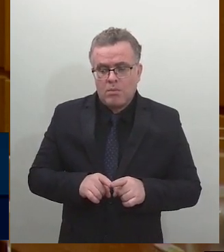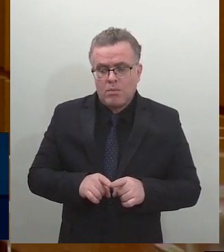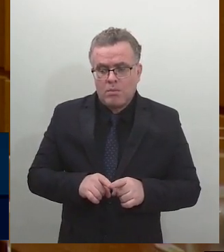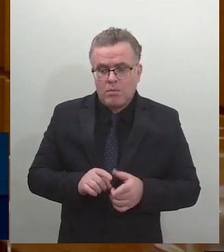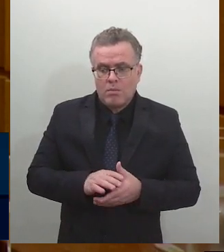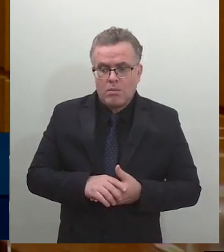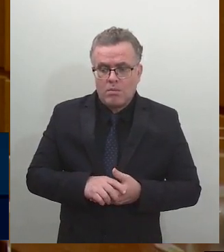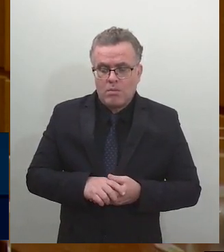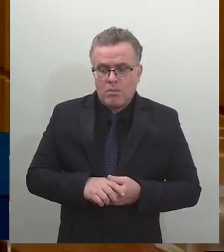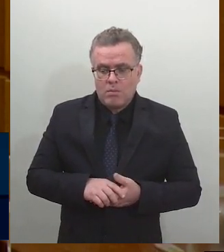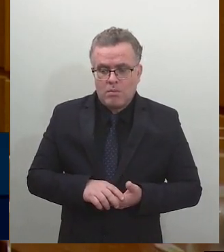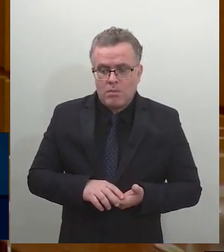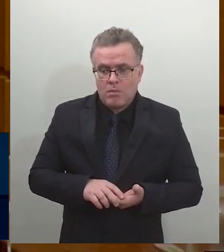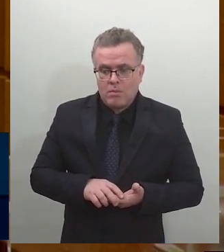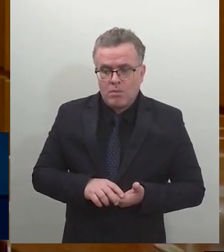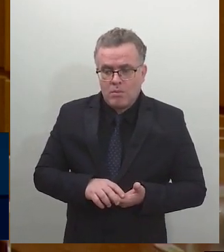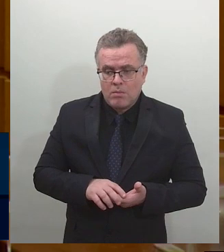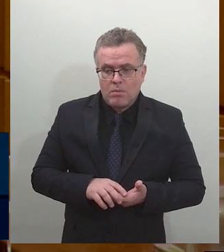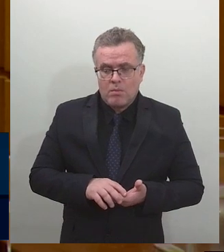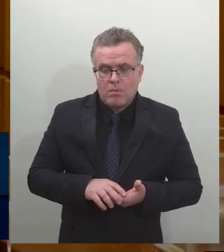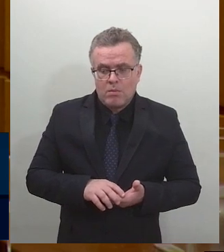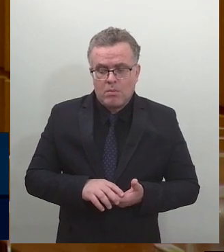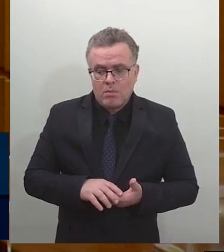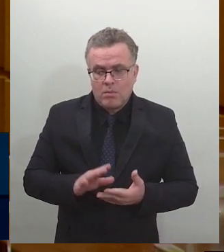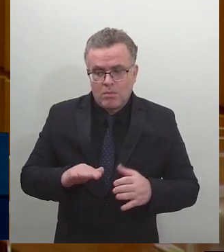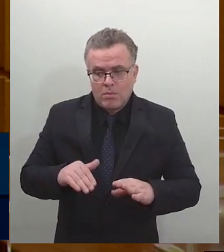o momento, a gente só alcançou